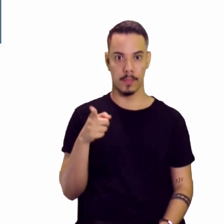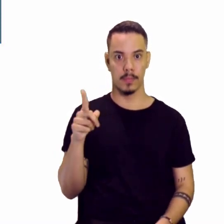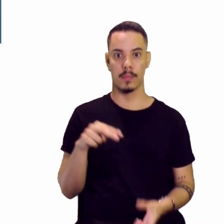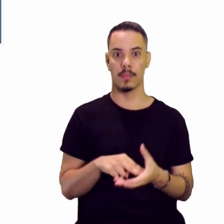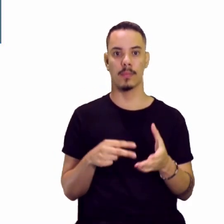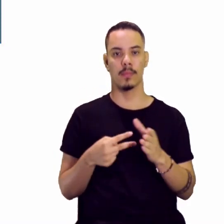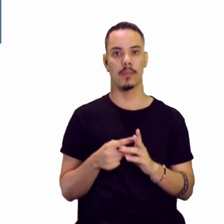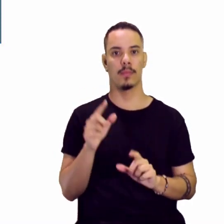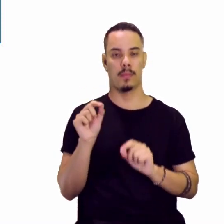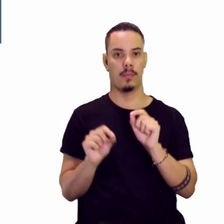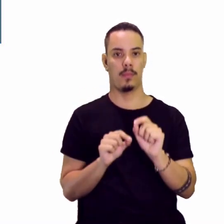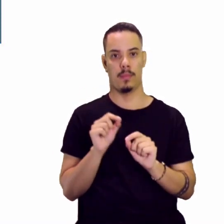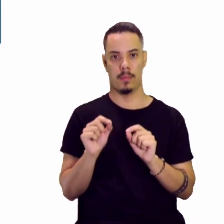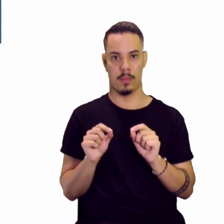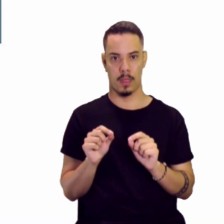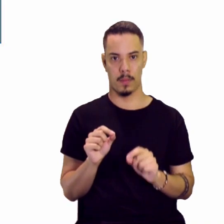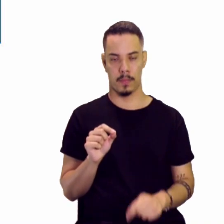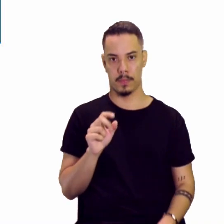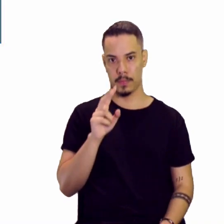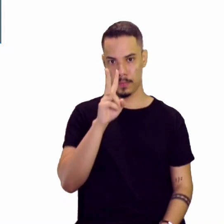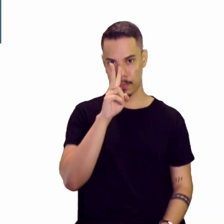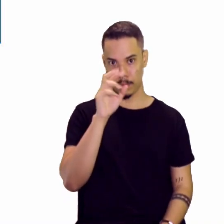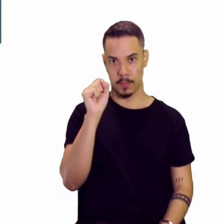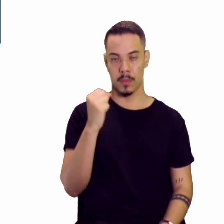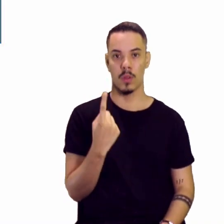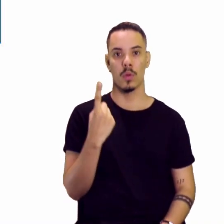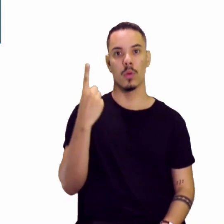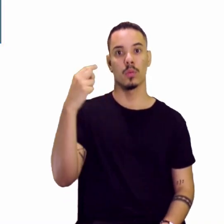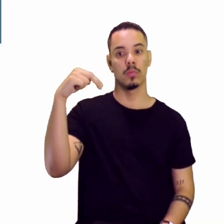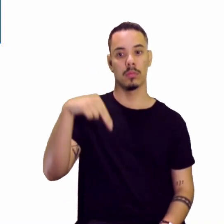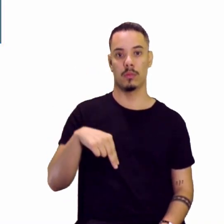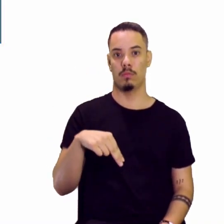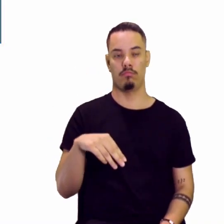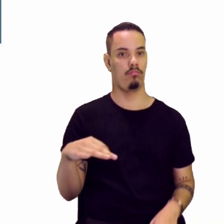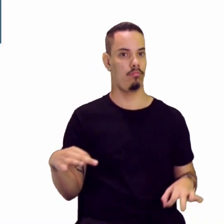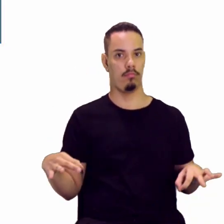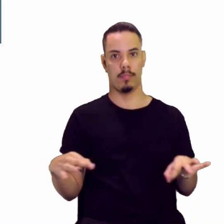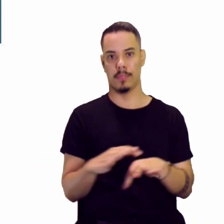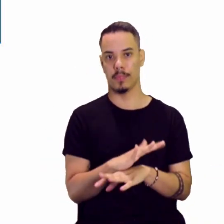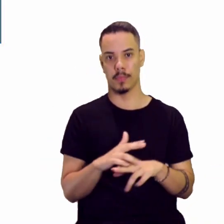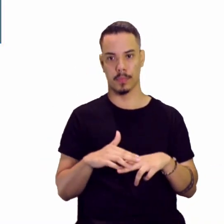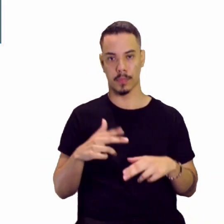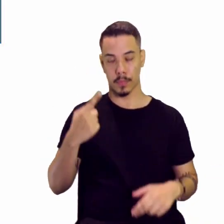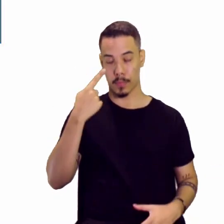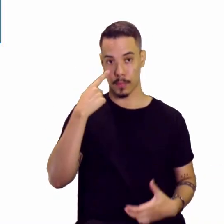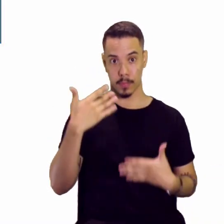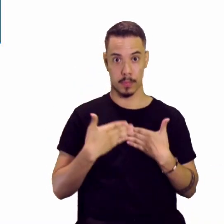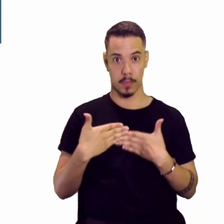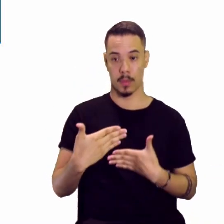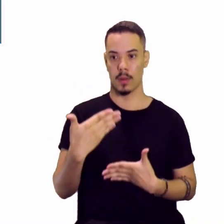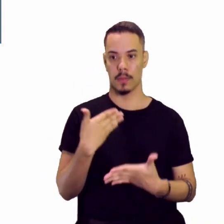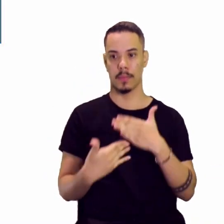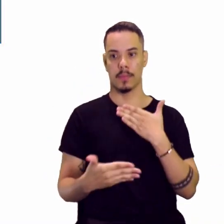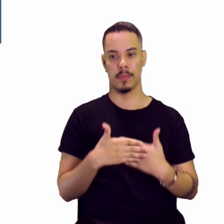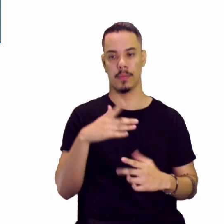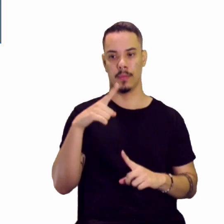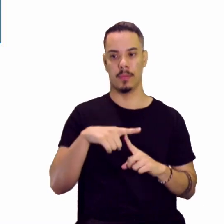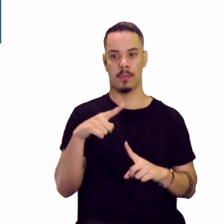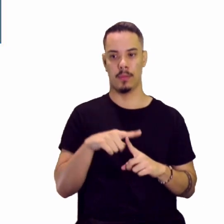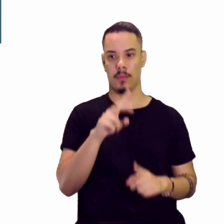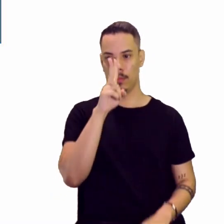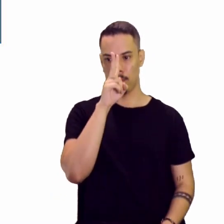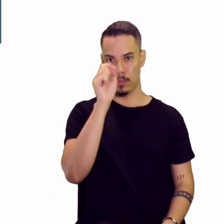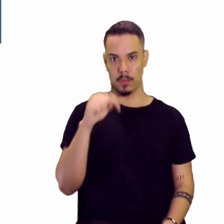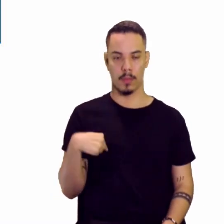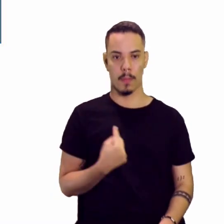aqui equivale a... força. Certo? Newton. Então, nós vamos ver isso, né, Décio, que para qualquer tipo de força